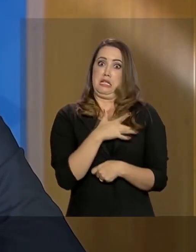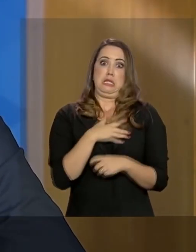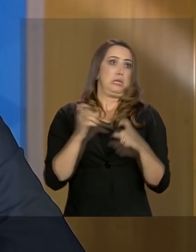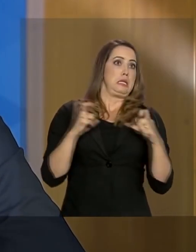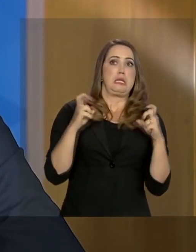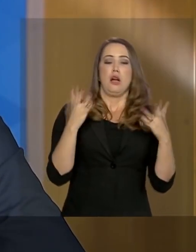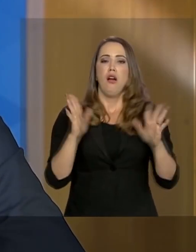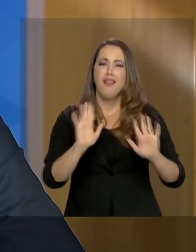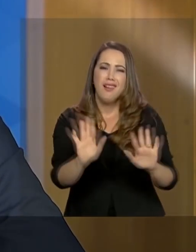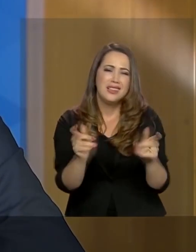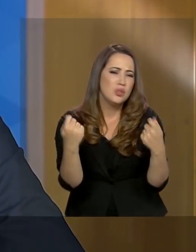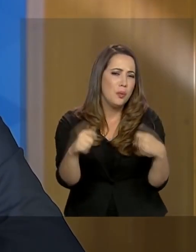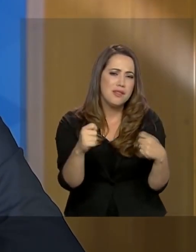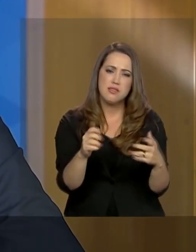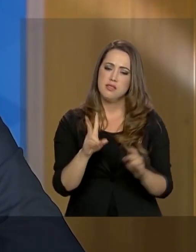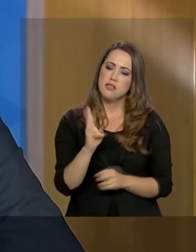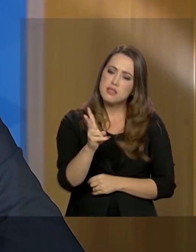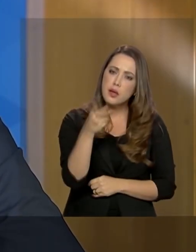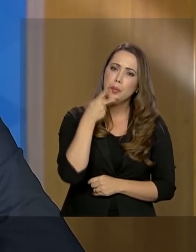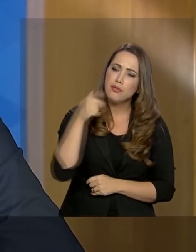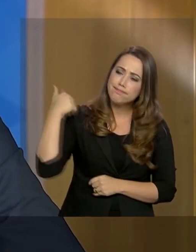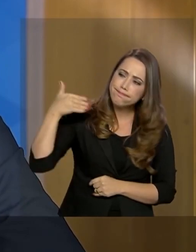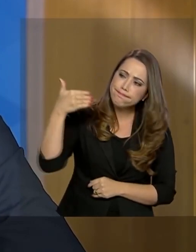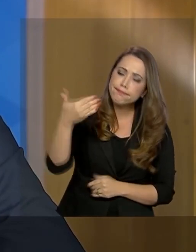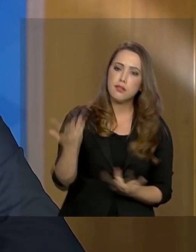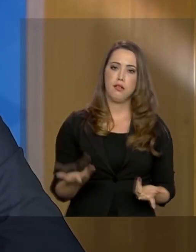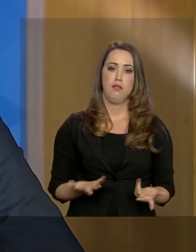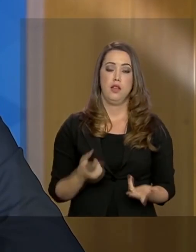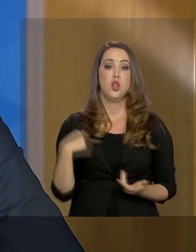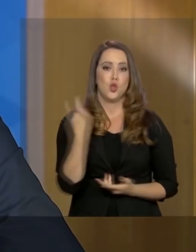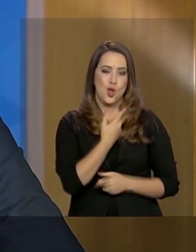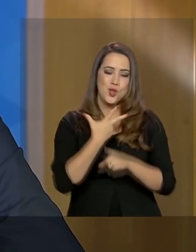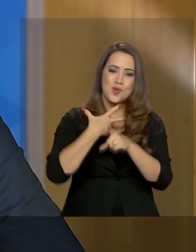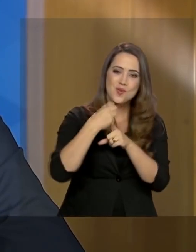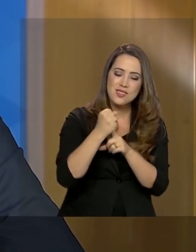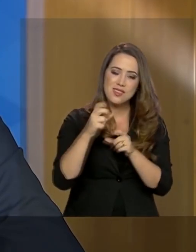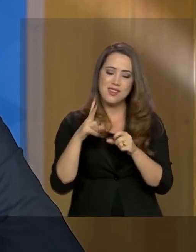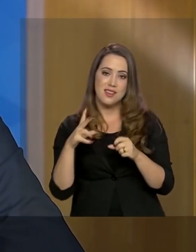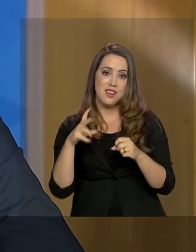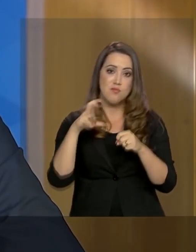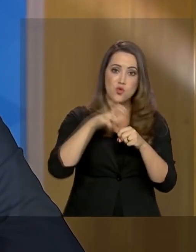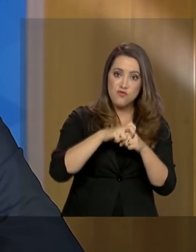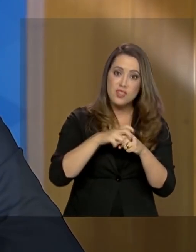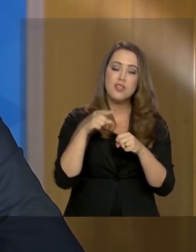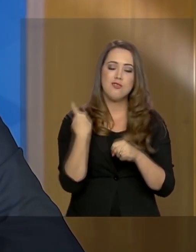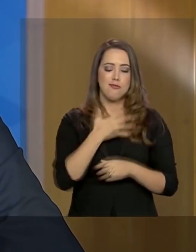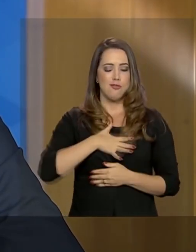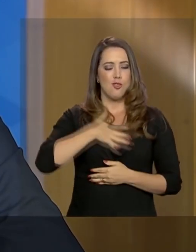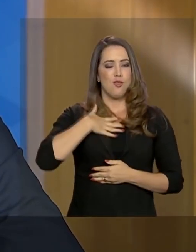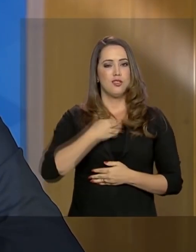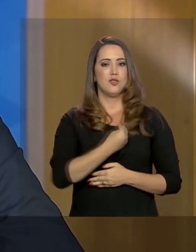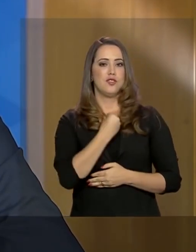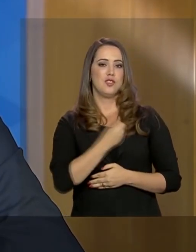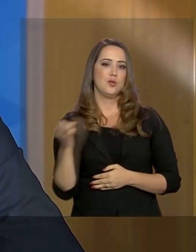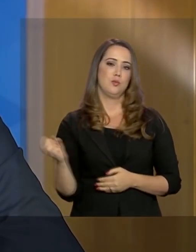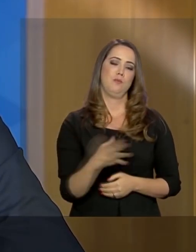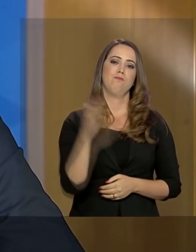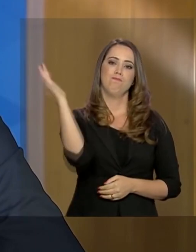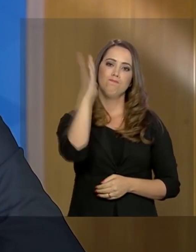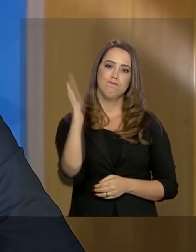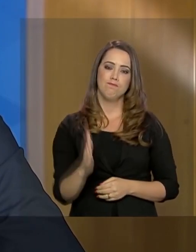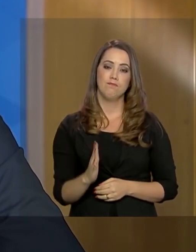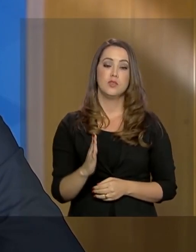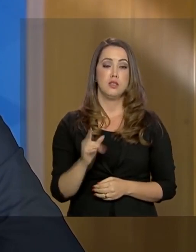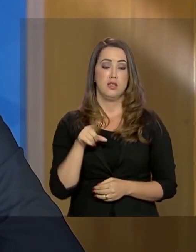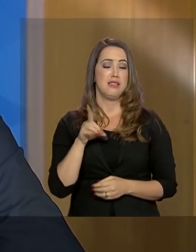só critica, como se o cara só fizesse coisa errada. Restando então para as pessoas desavisadas, que ainda não estão despertas, escolher um dos lados, e